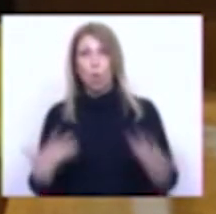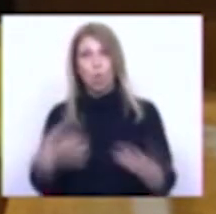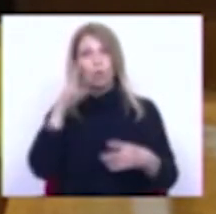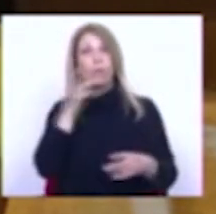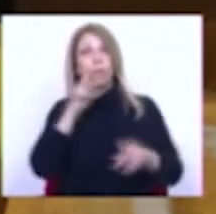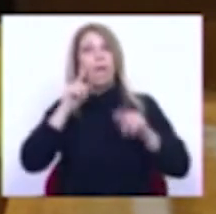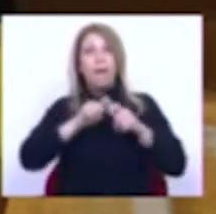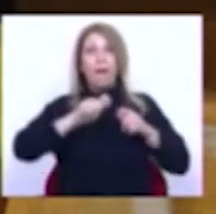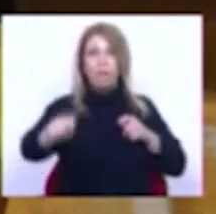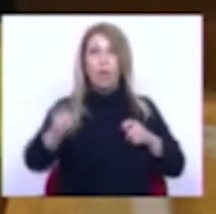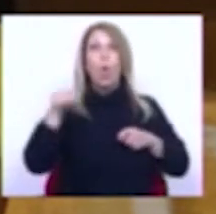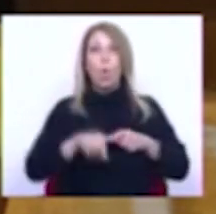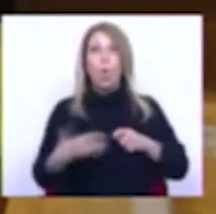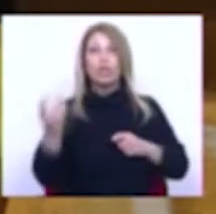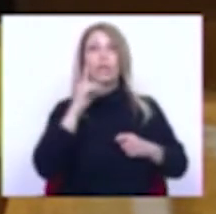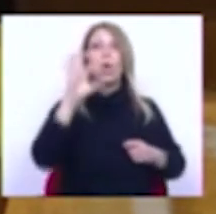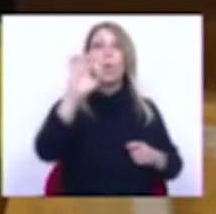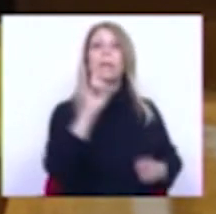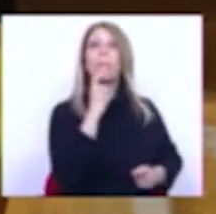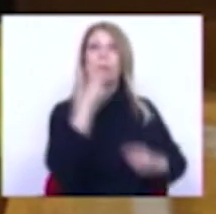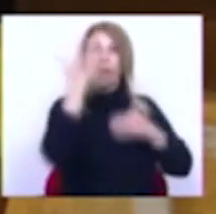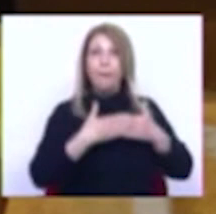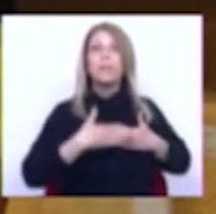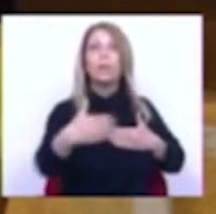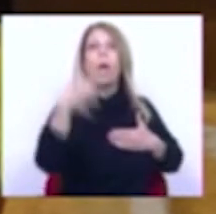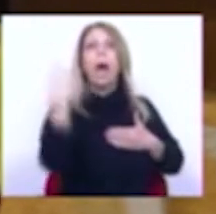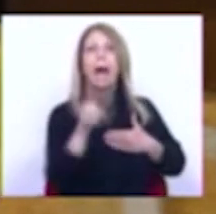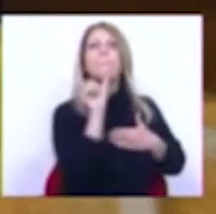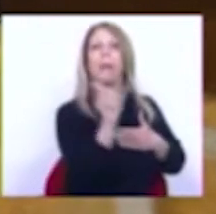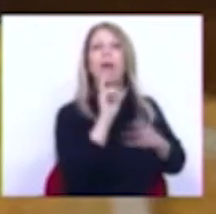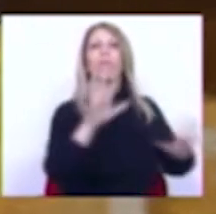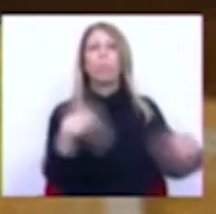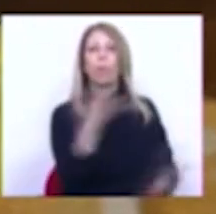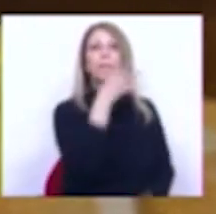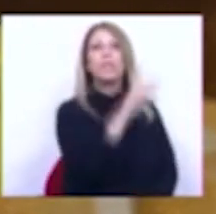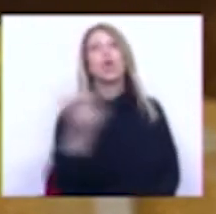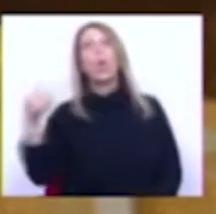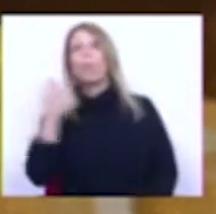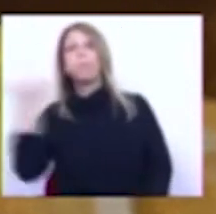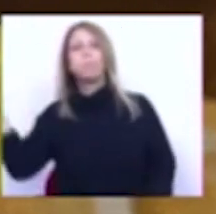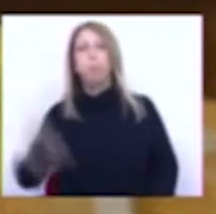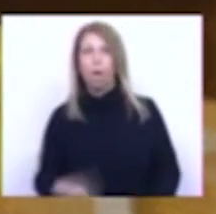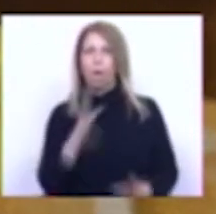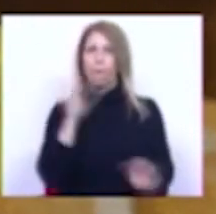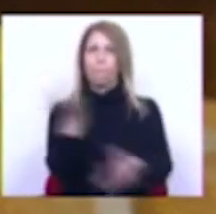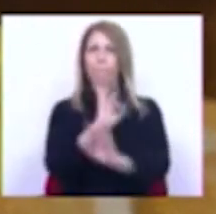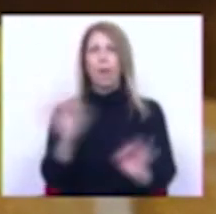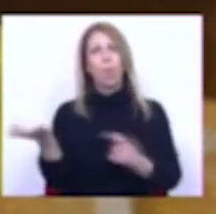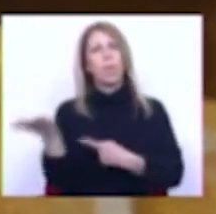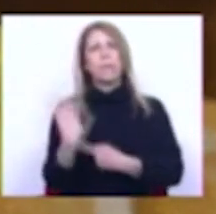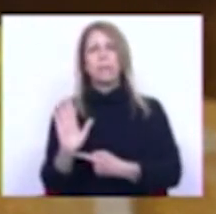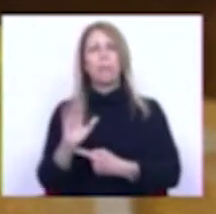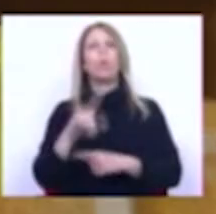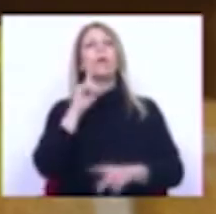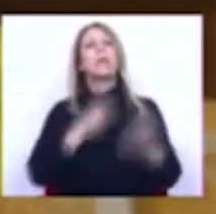Abril, a partir de agora, nesta casa, há palavras que se podem usar e outras que não se podem usar. Que belo exemplo de censura quando vamos